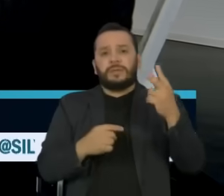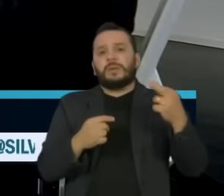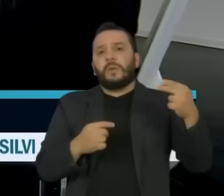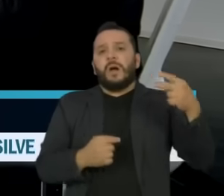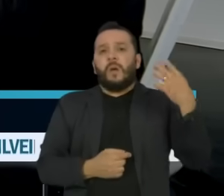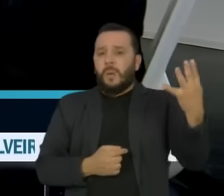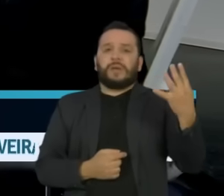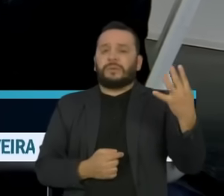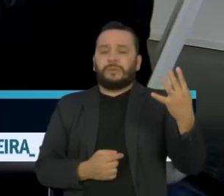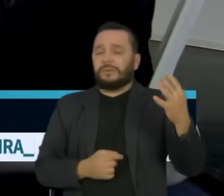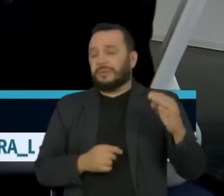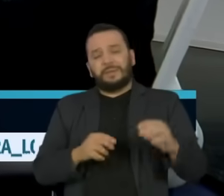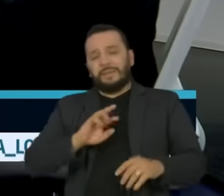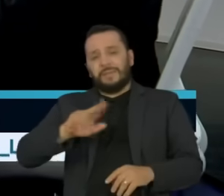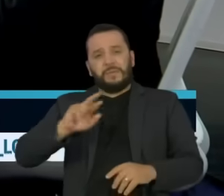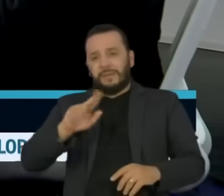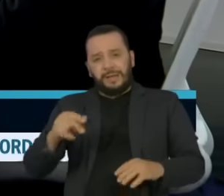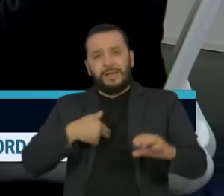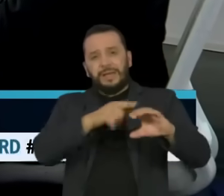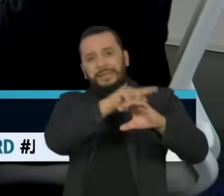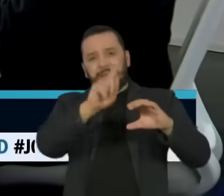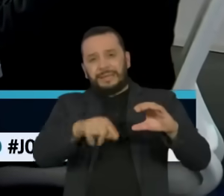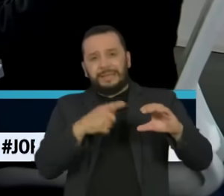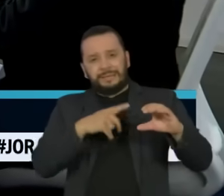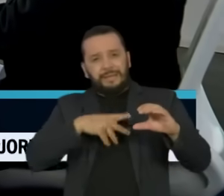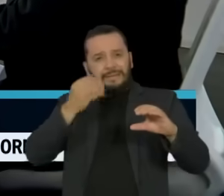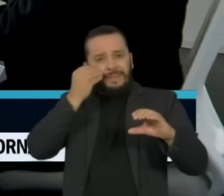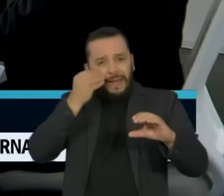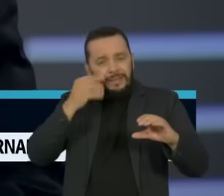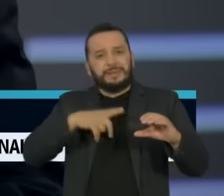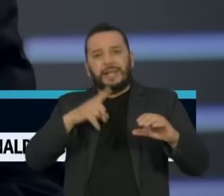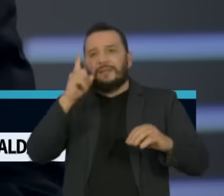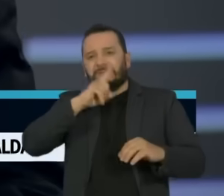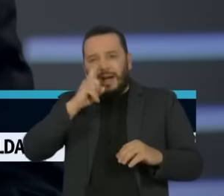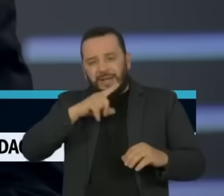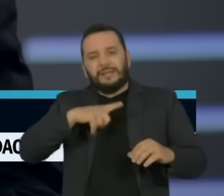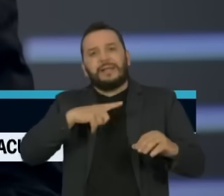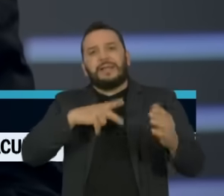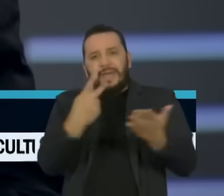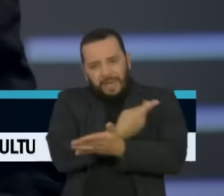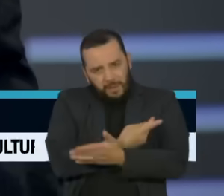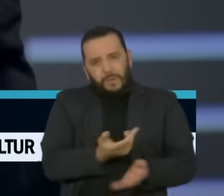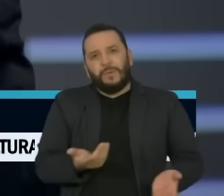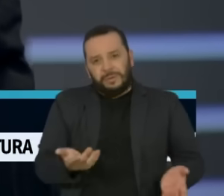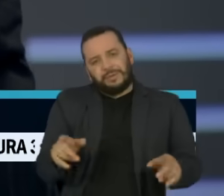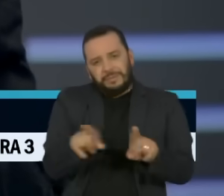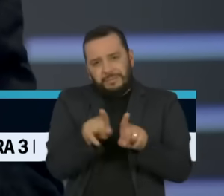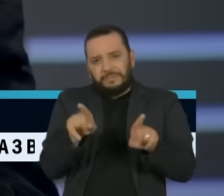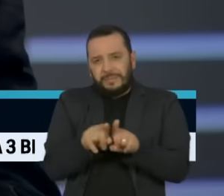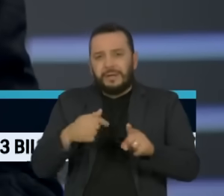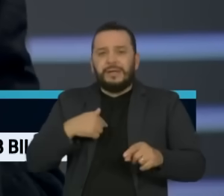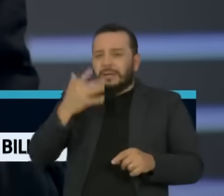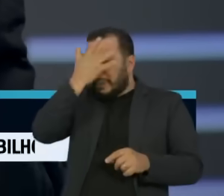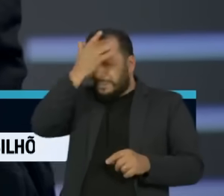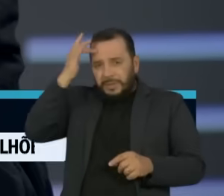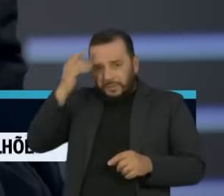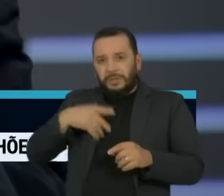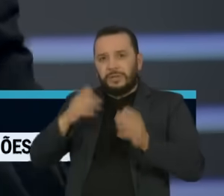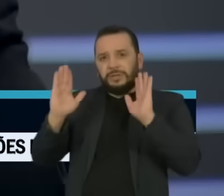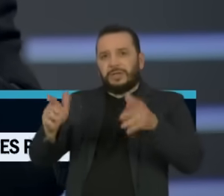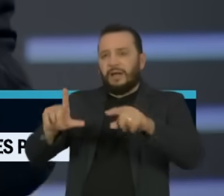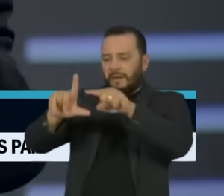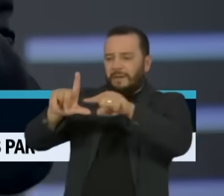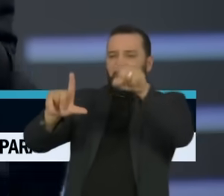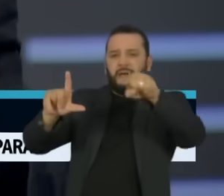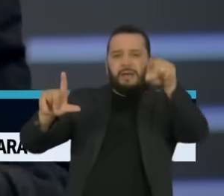processo. Então, eu acho que essas pessoas que fazem modelos atualmente deviam ter um pouco mais de humildade e parar de